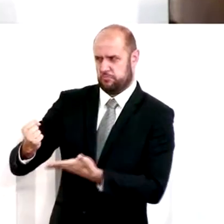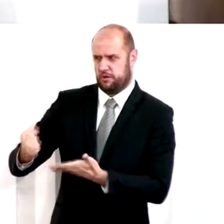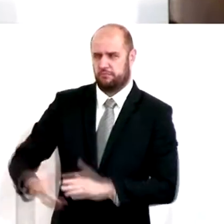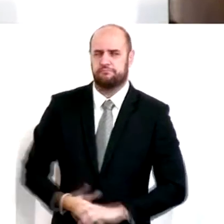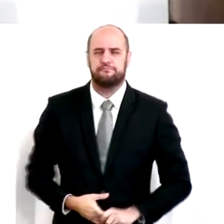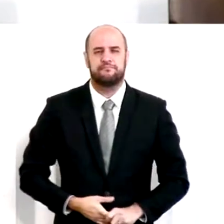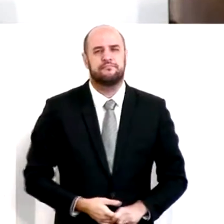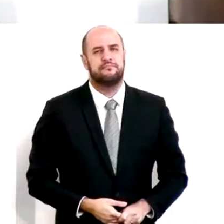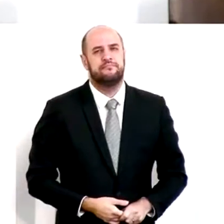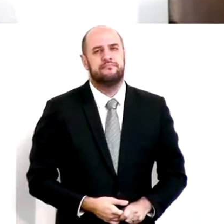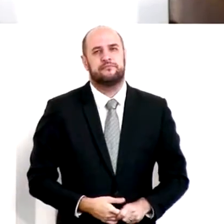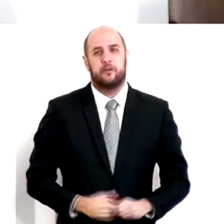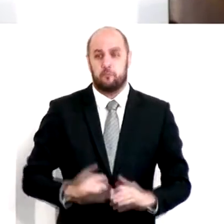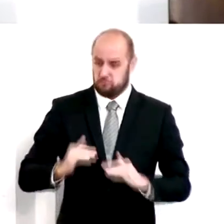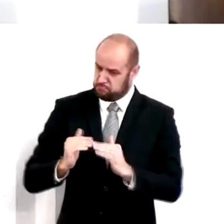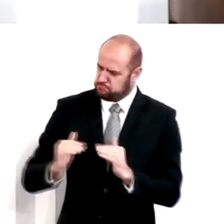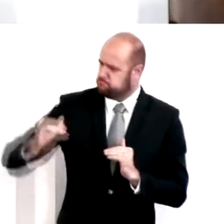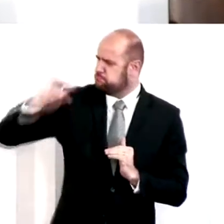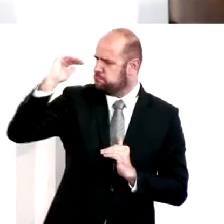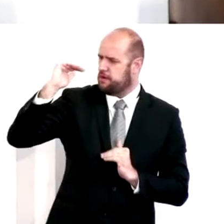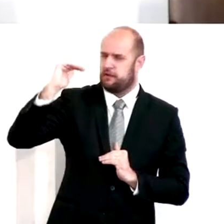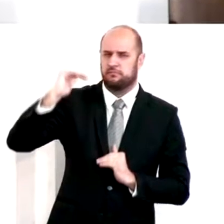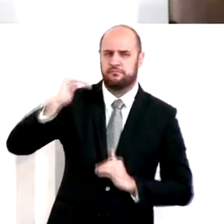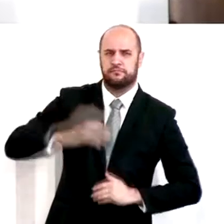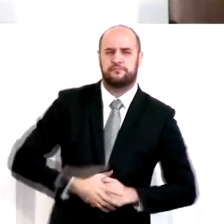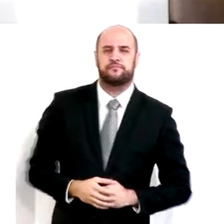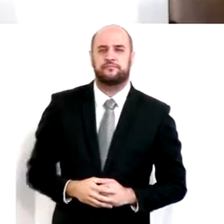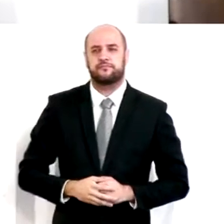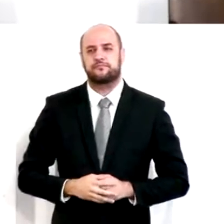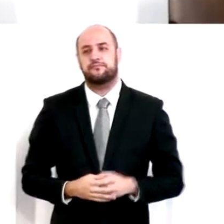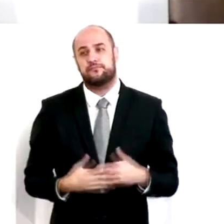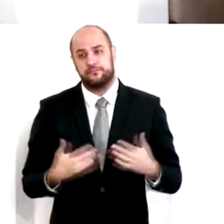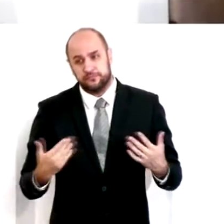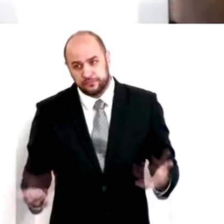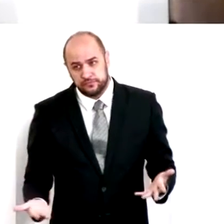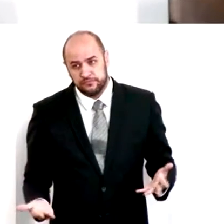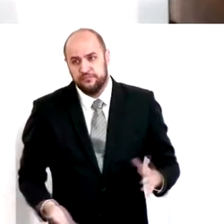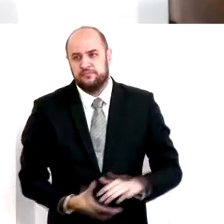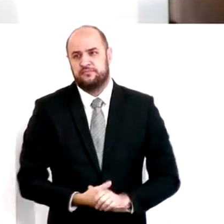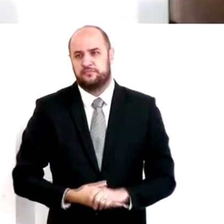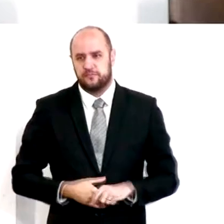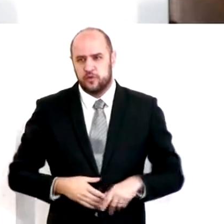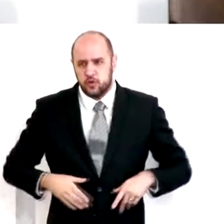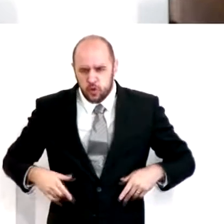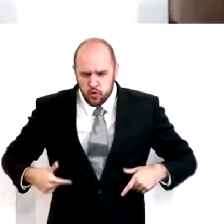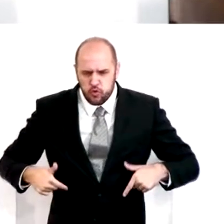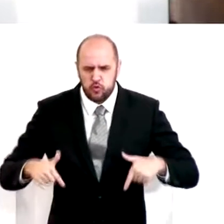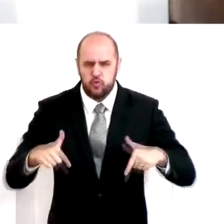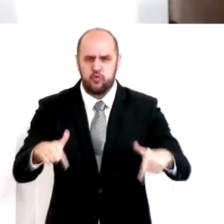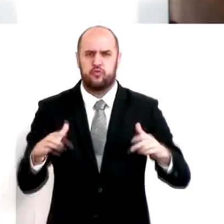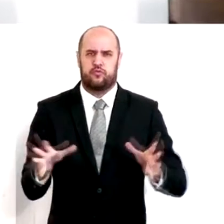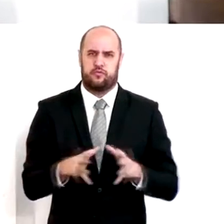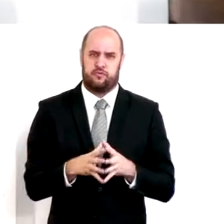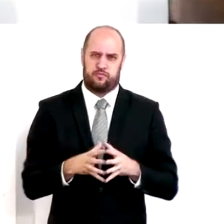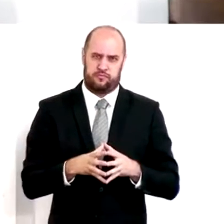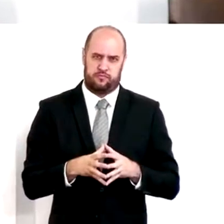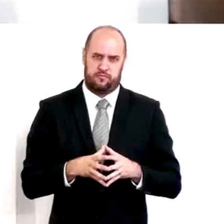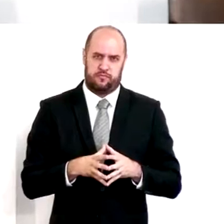inimigo ao máximo. E então, numa disputa entre povos,